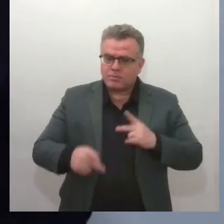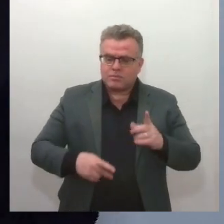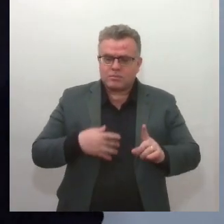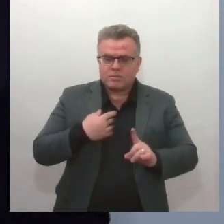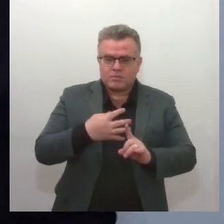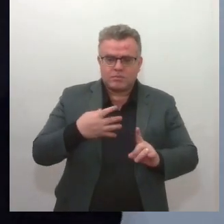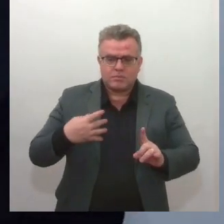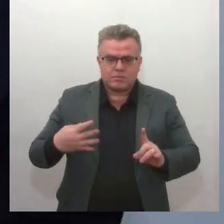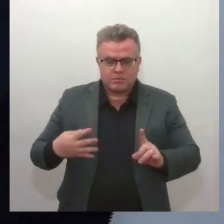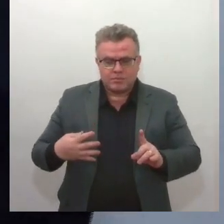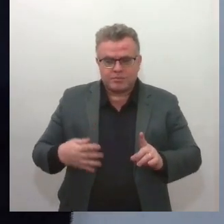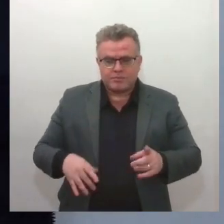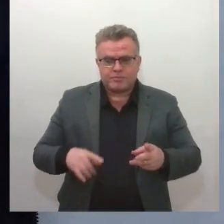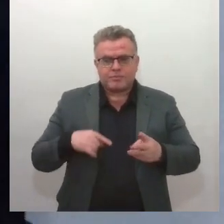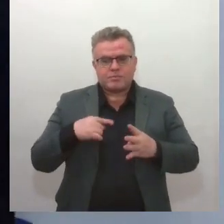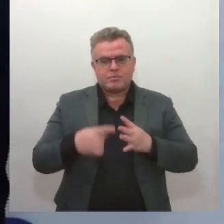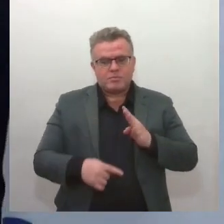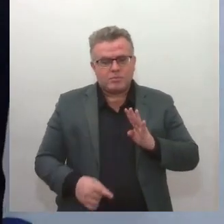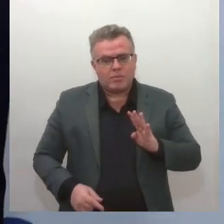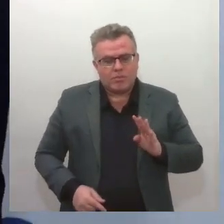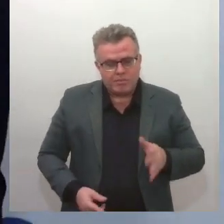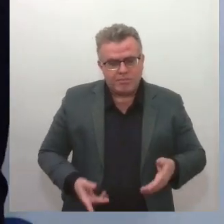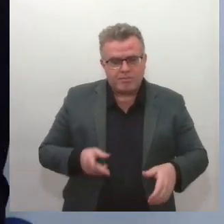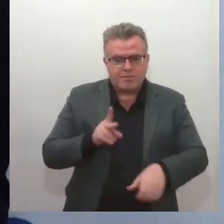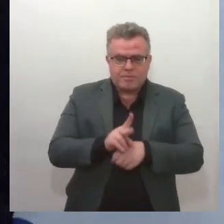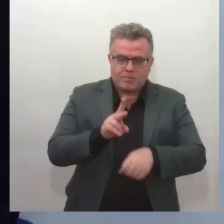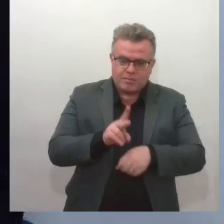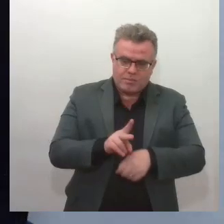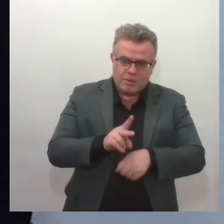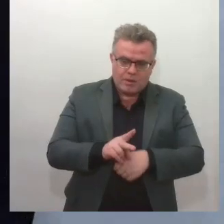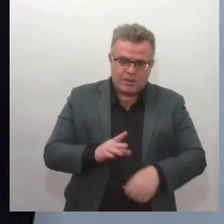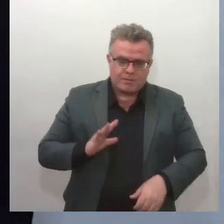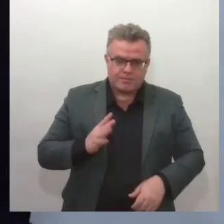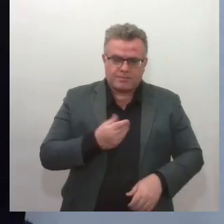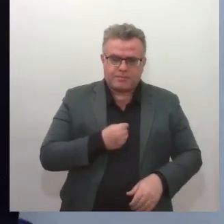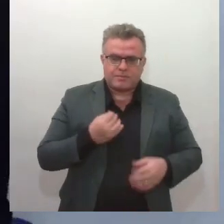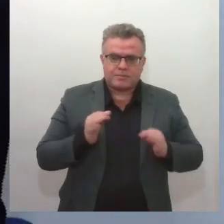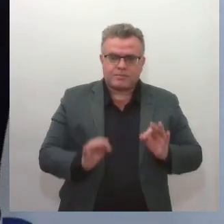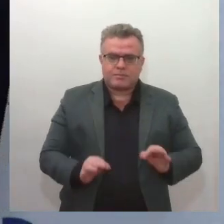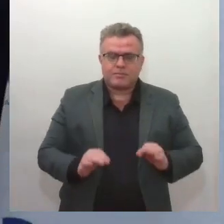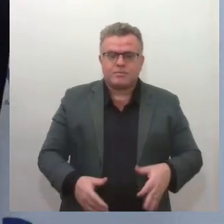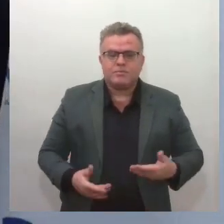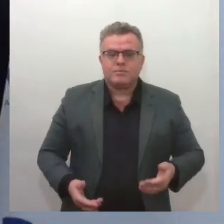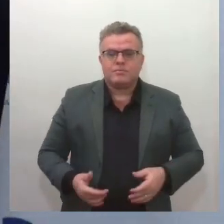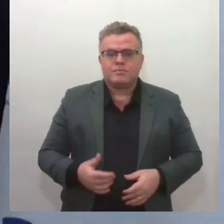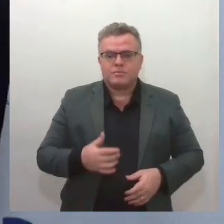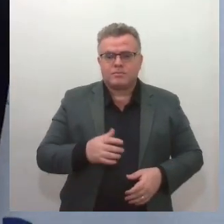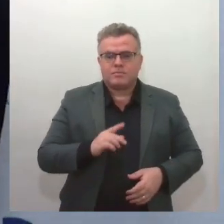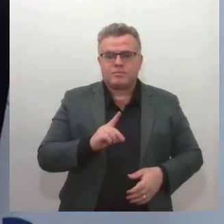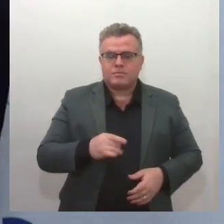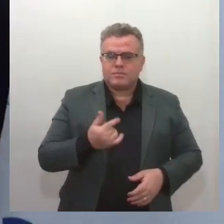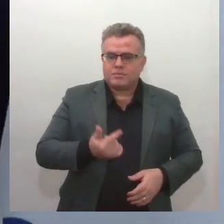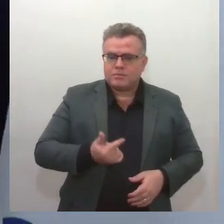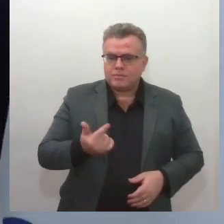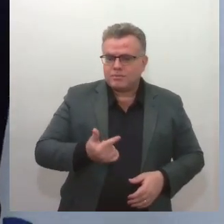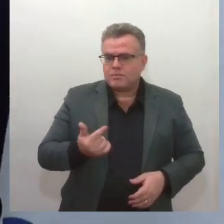relação ao cuidado das pessoas trans. Sim, porque ontem, 22 de outubro, é o Dia Internacional